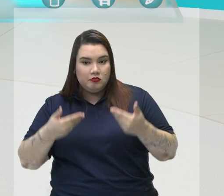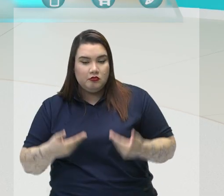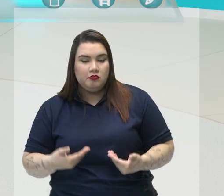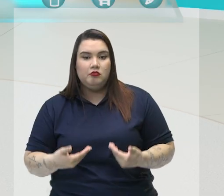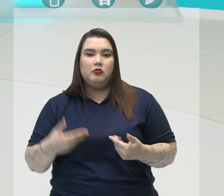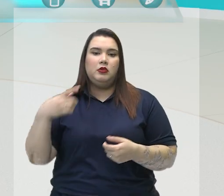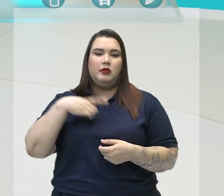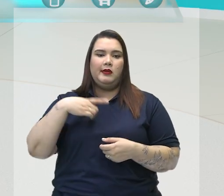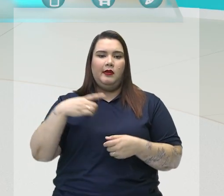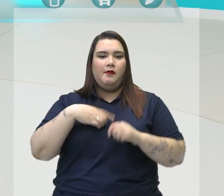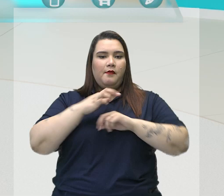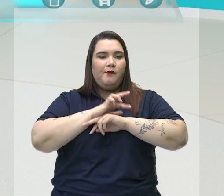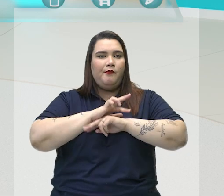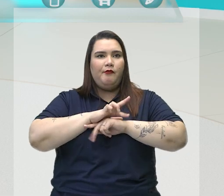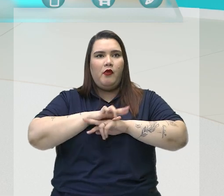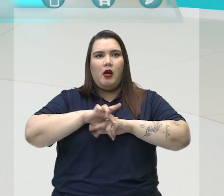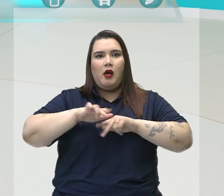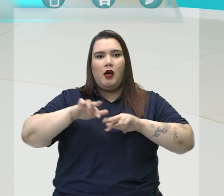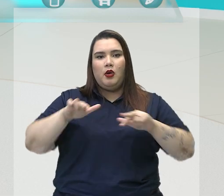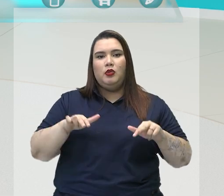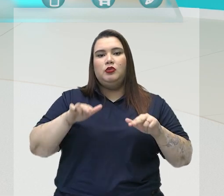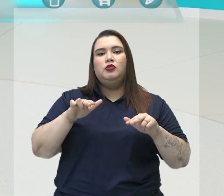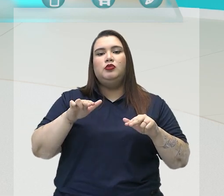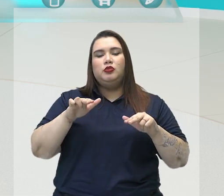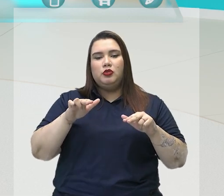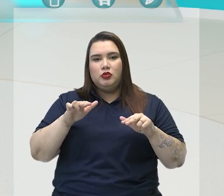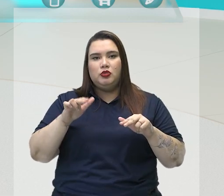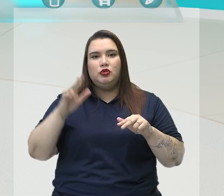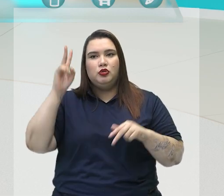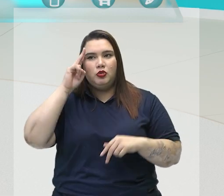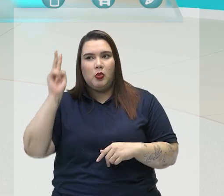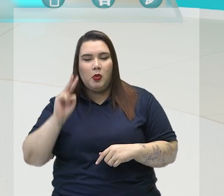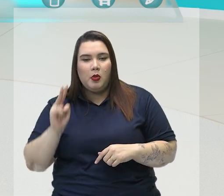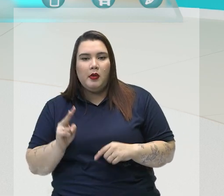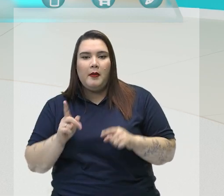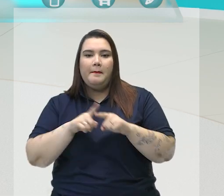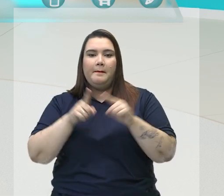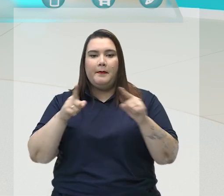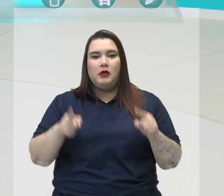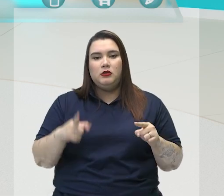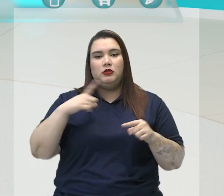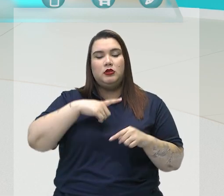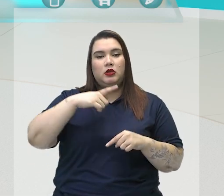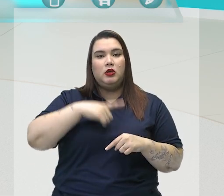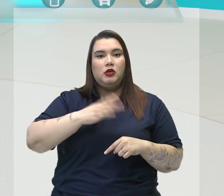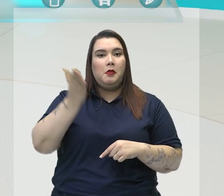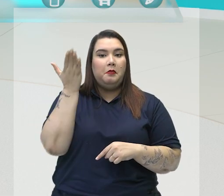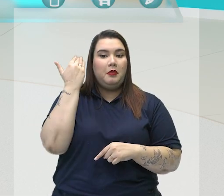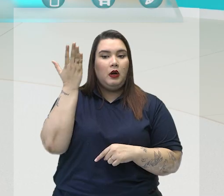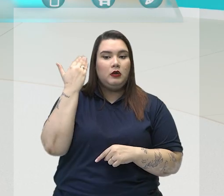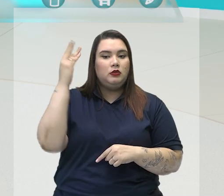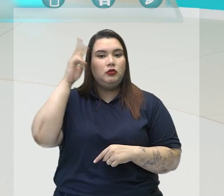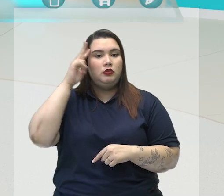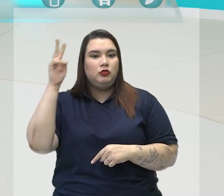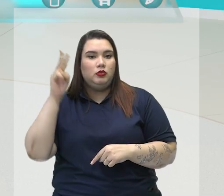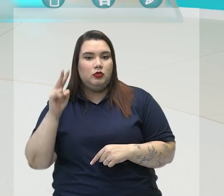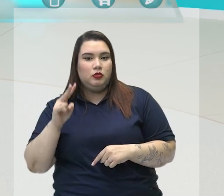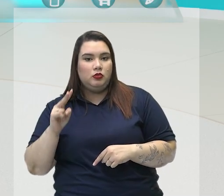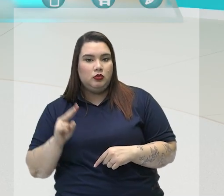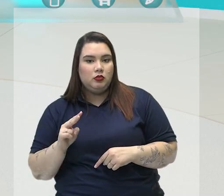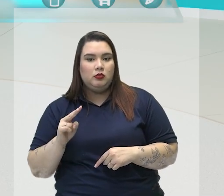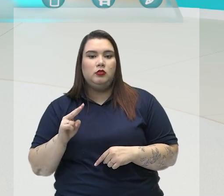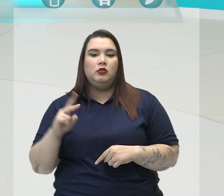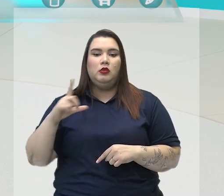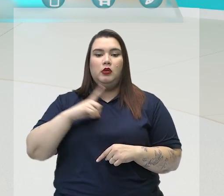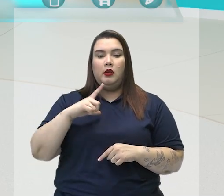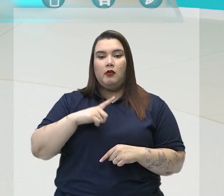si muito mais do que apenas a sua história, mas dos seus ancestrais, aquilo que